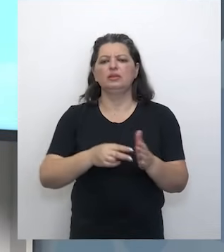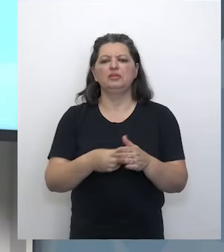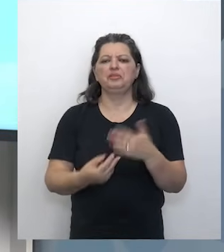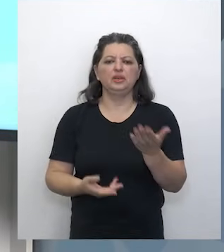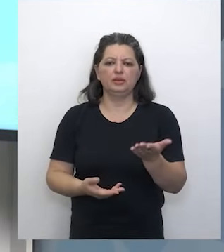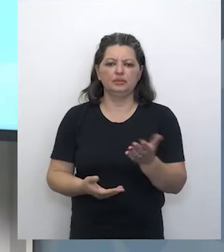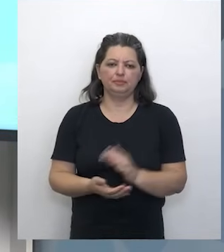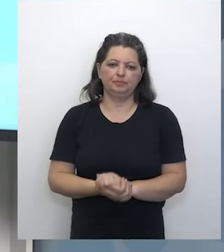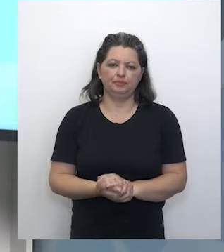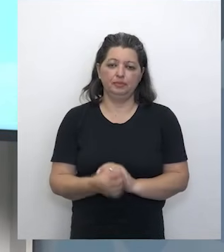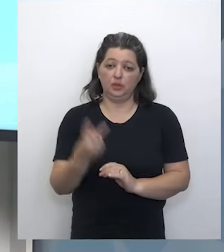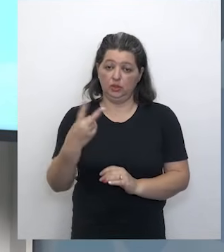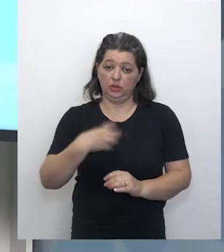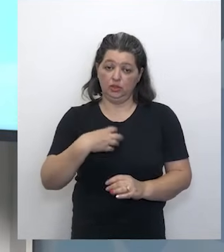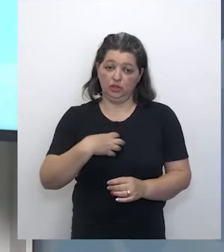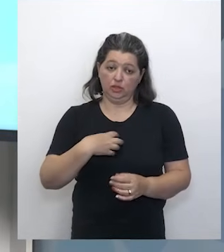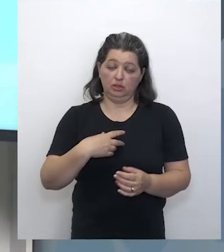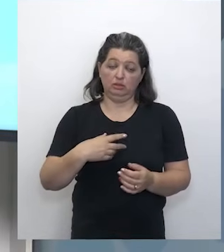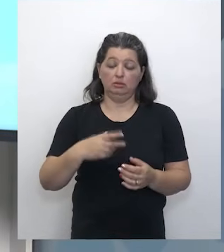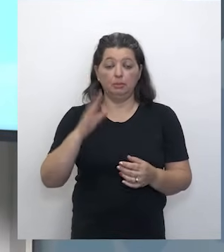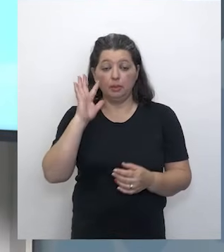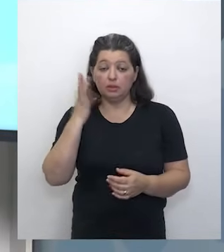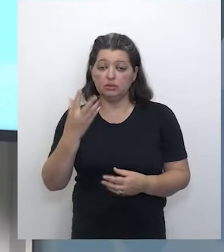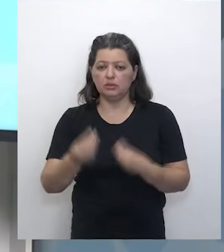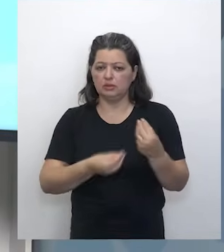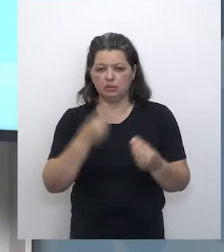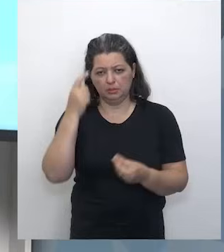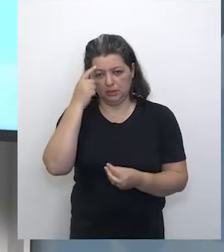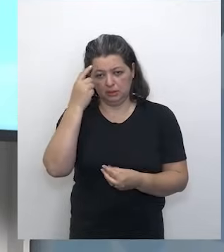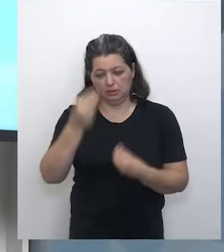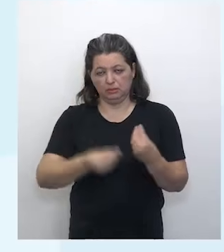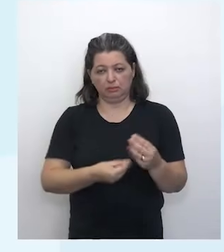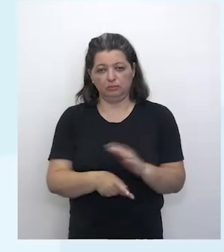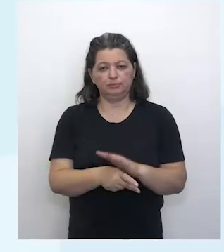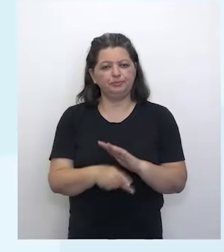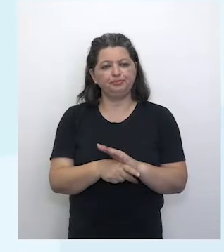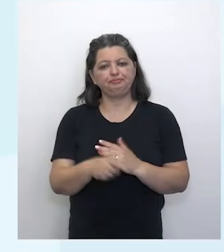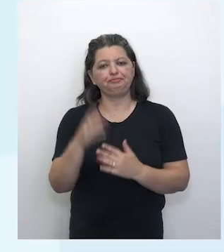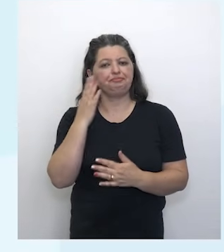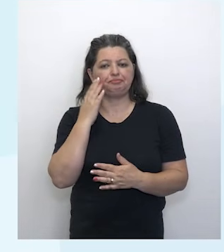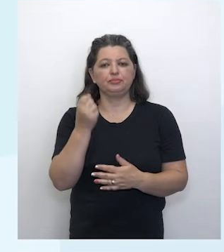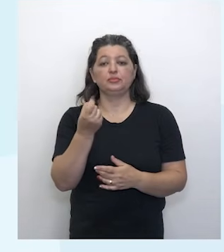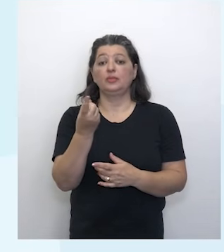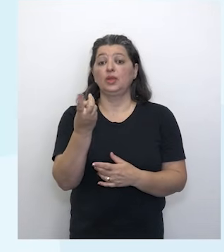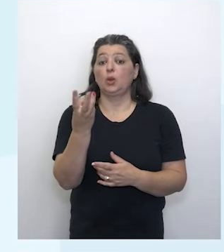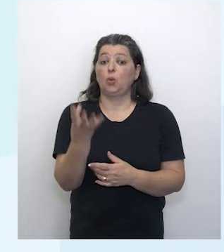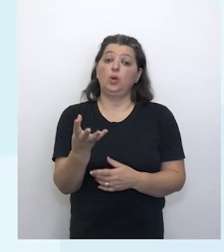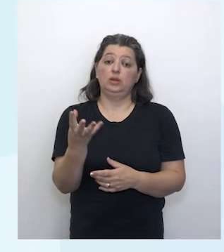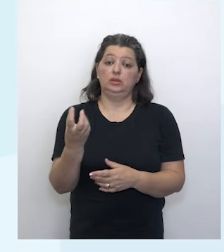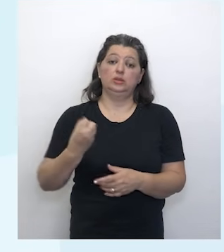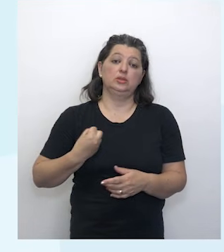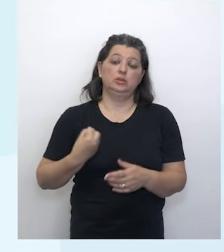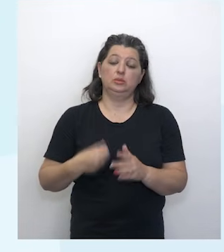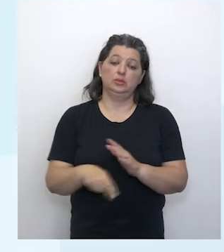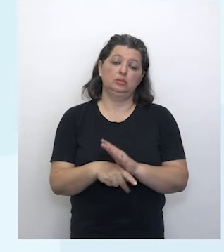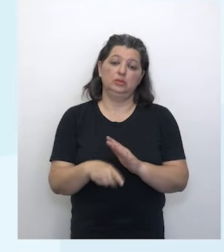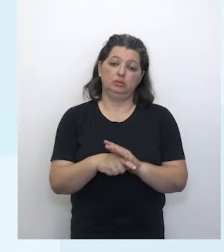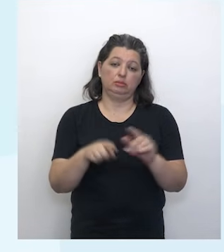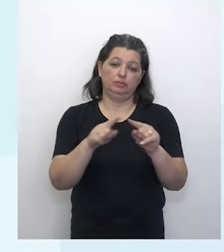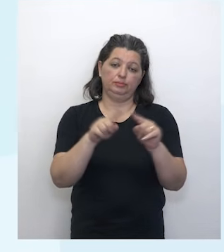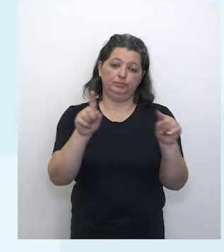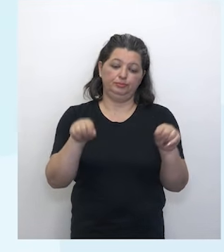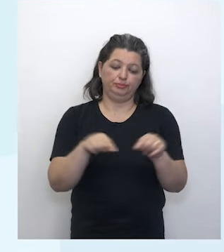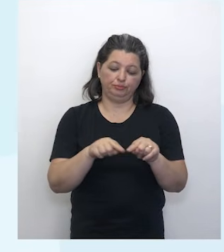2 maneiras da gente resolver. Mas também você pode pensar assim, ó. Eu quero saber quantos números são quadradinhos. Então, aqui tem